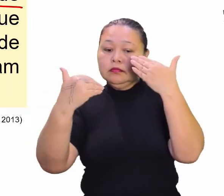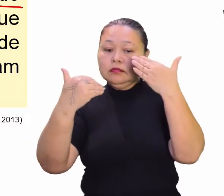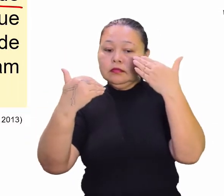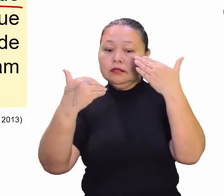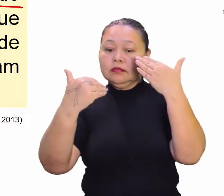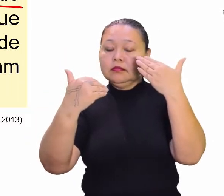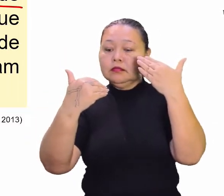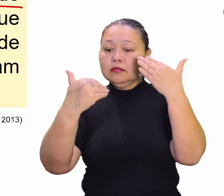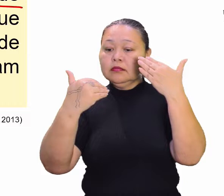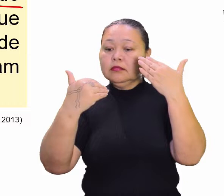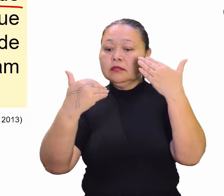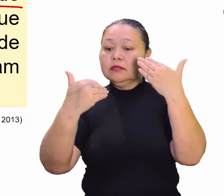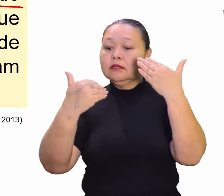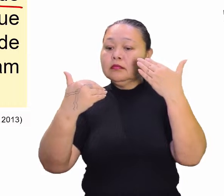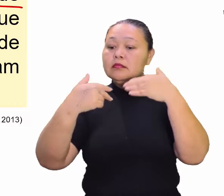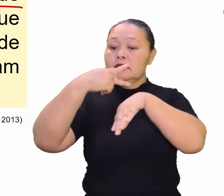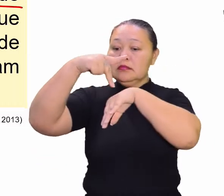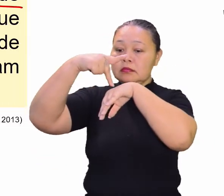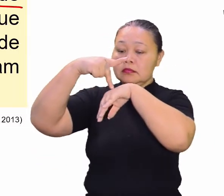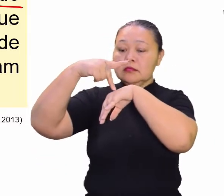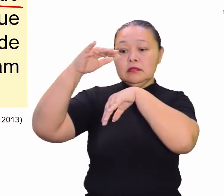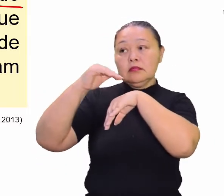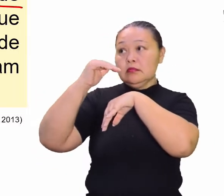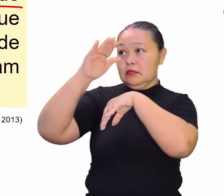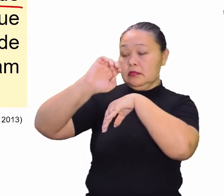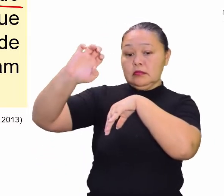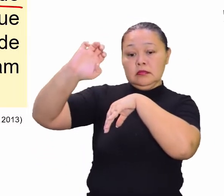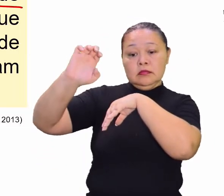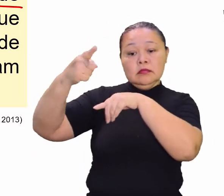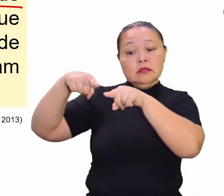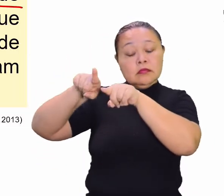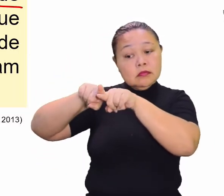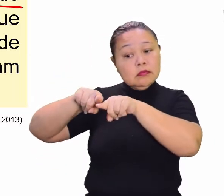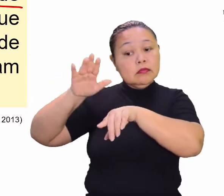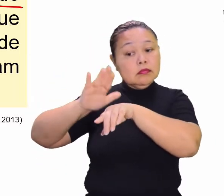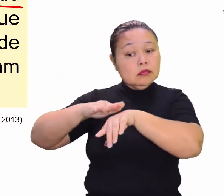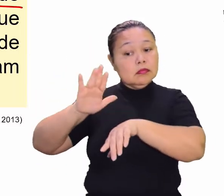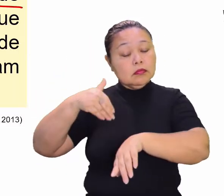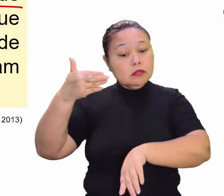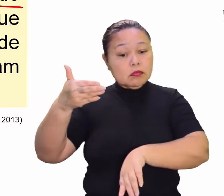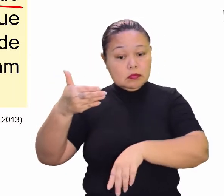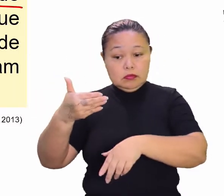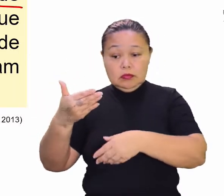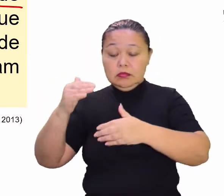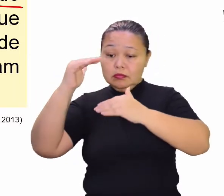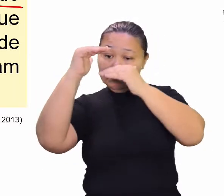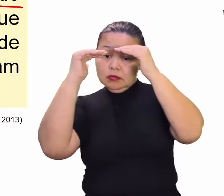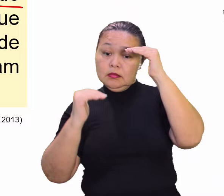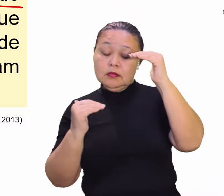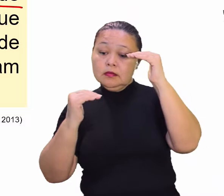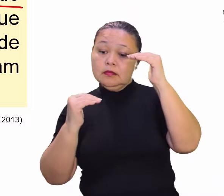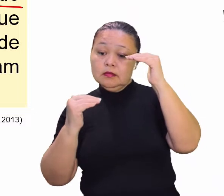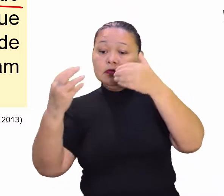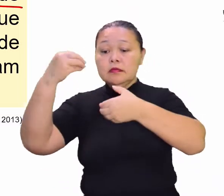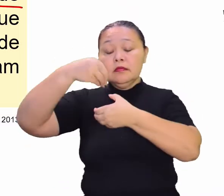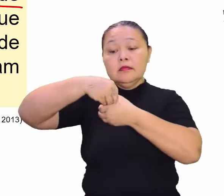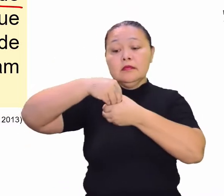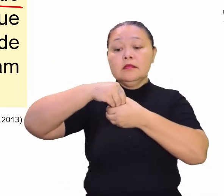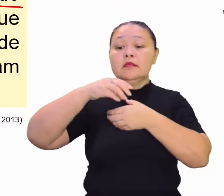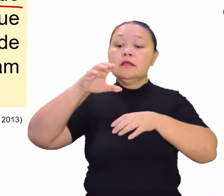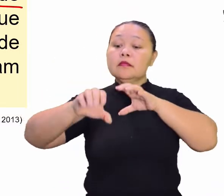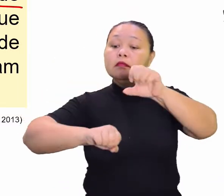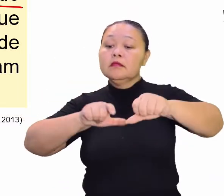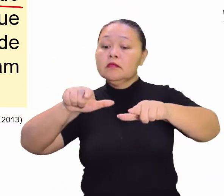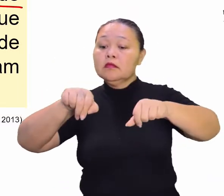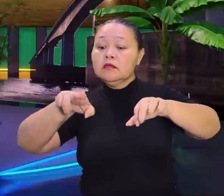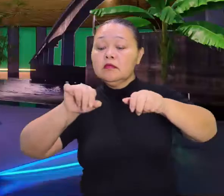suas metrópoles e acentuando ainda mais essas desigualdades dentro das